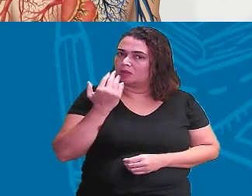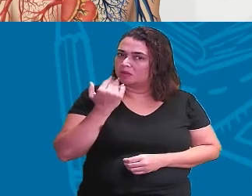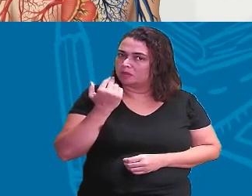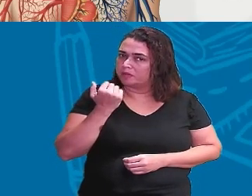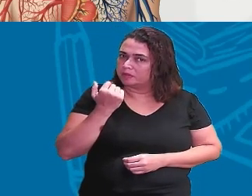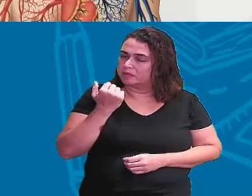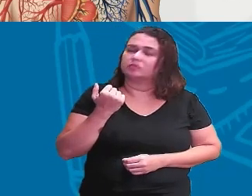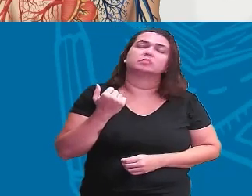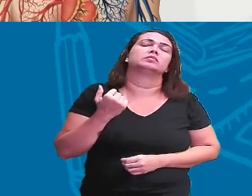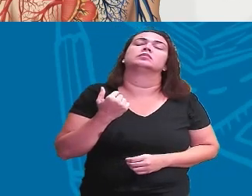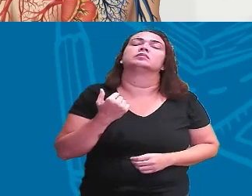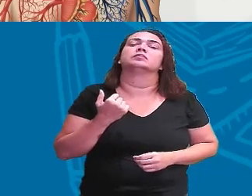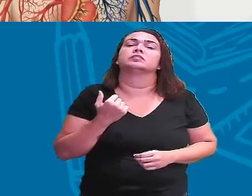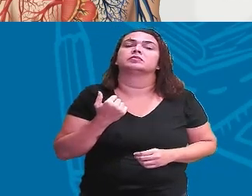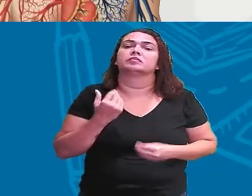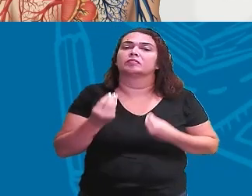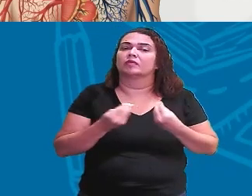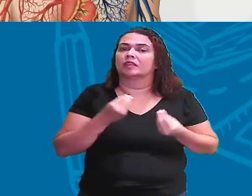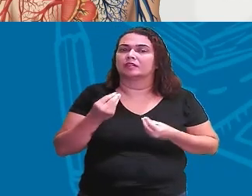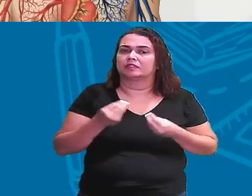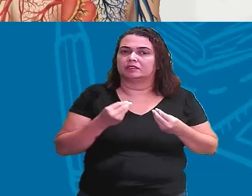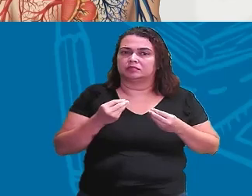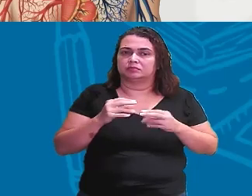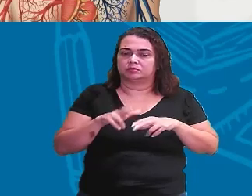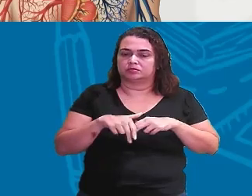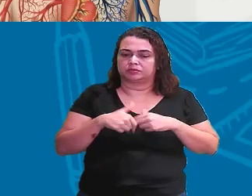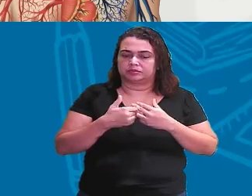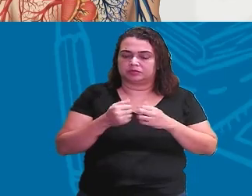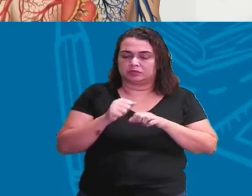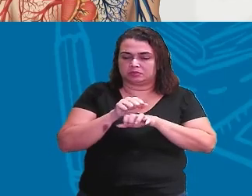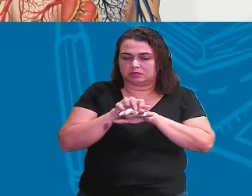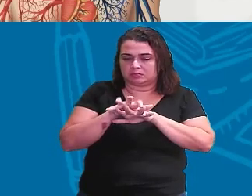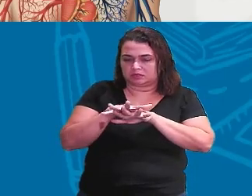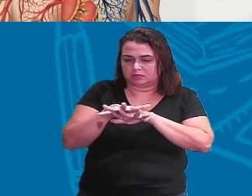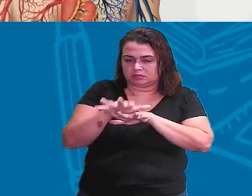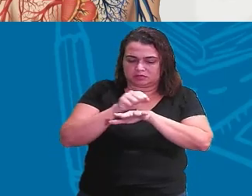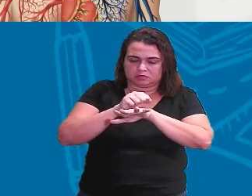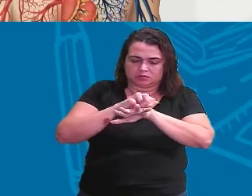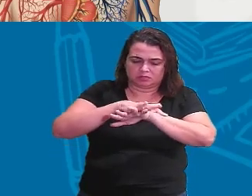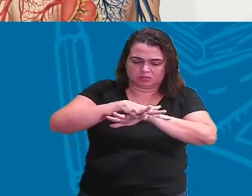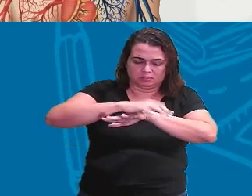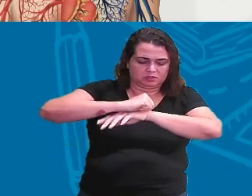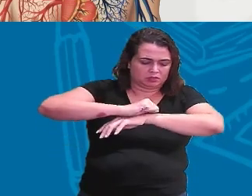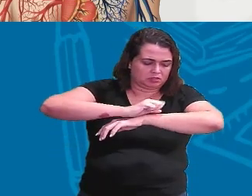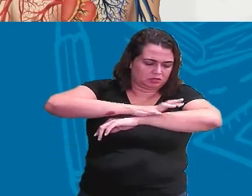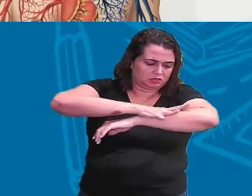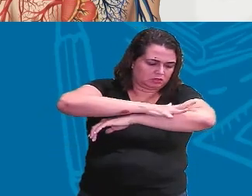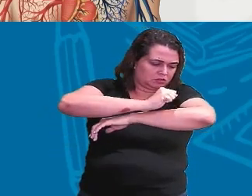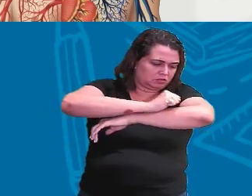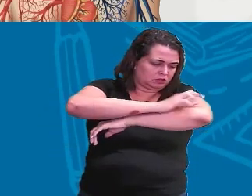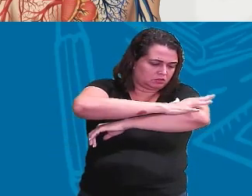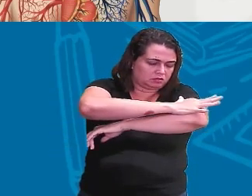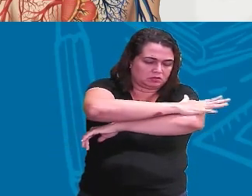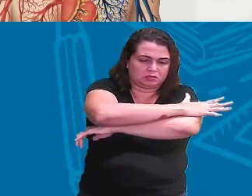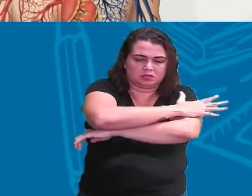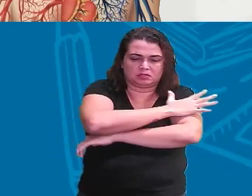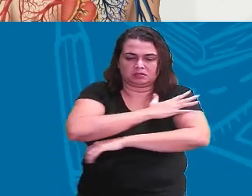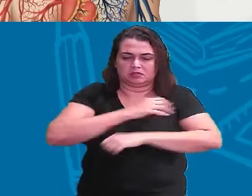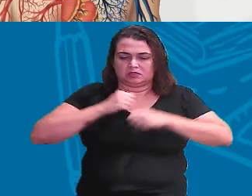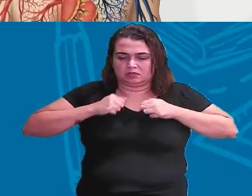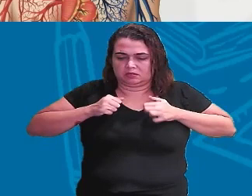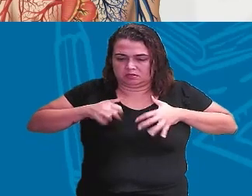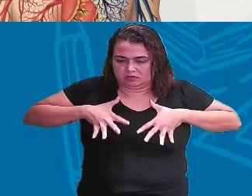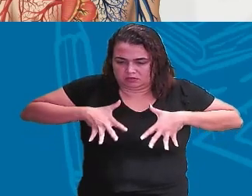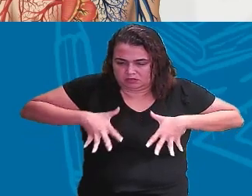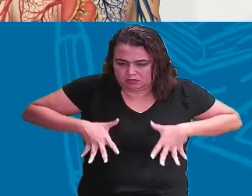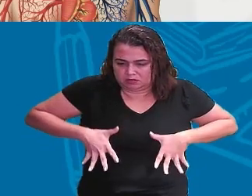nos tecidos através dos capilares. E lembram que eu falei para vocês que os capilares, né, dentre os vasos sanguíneos,